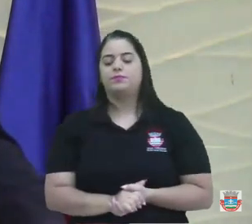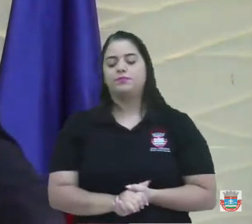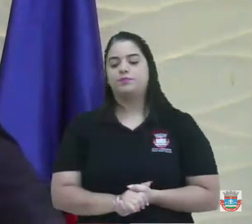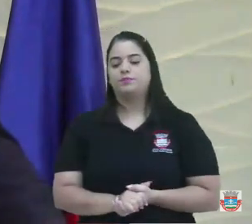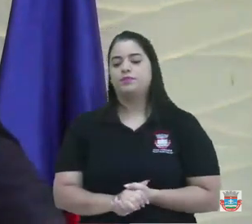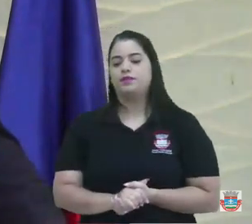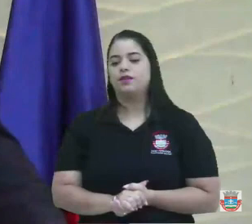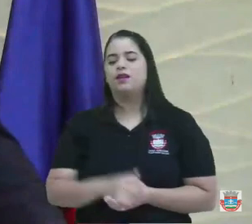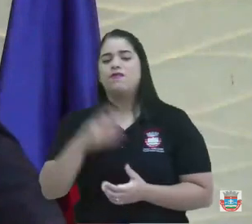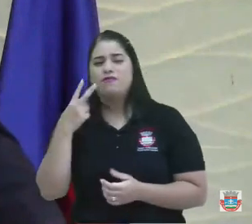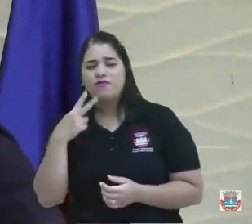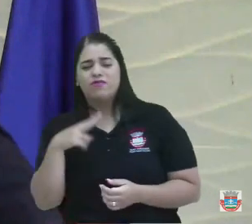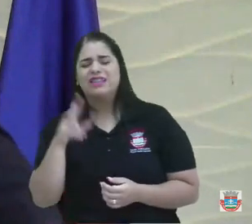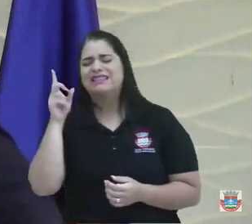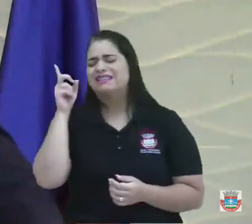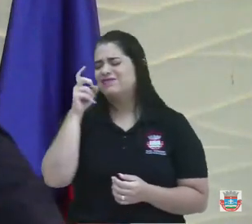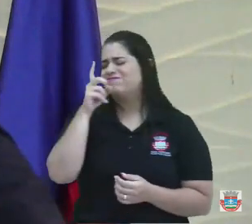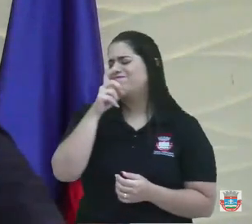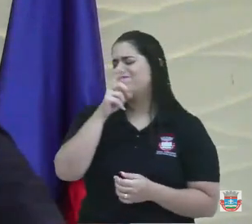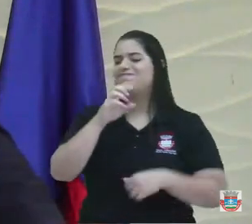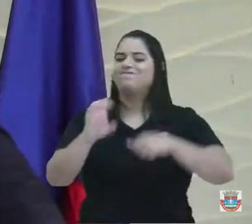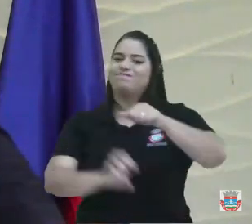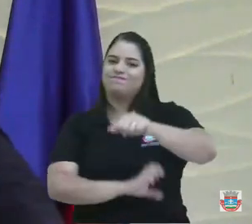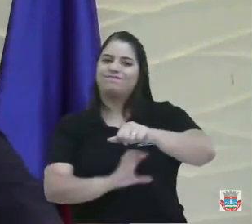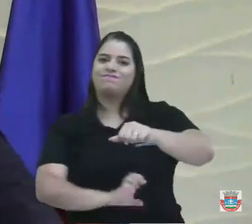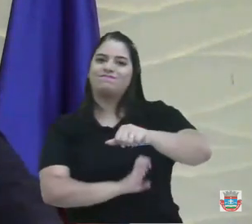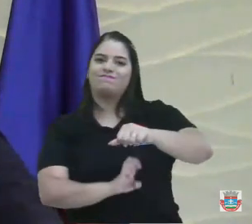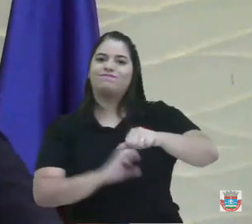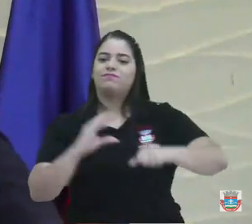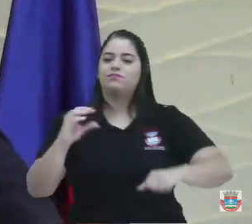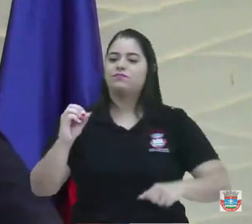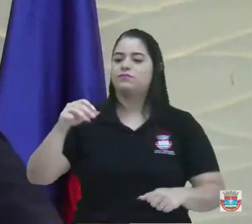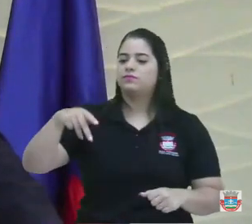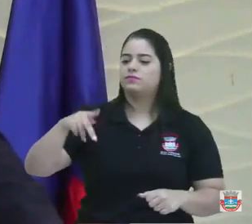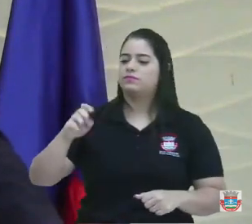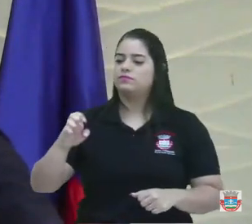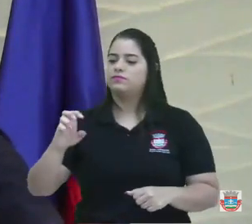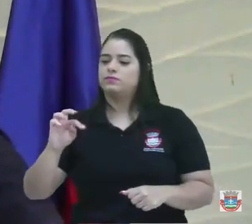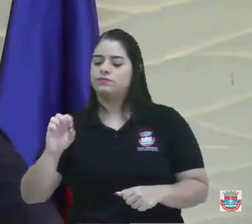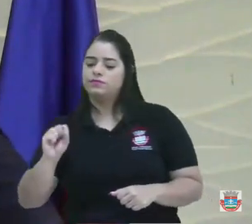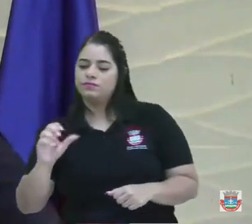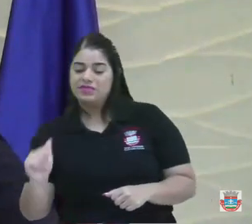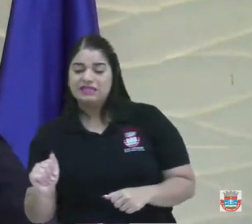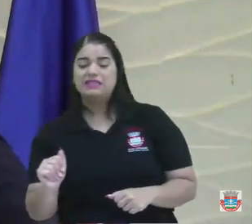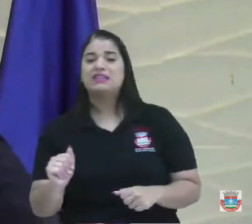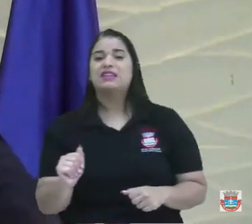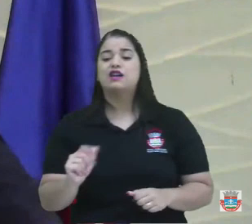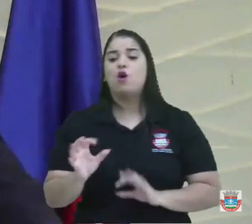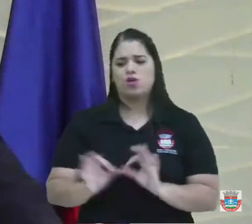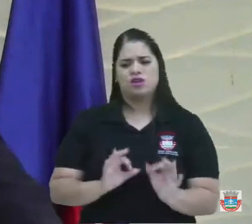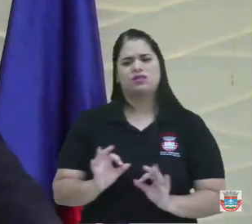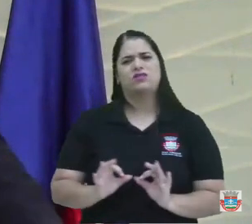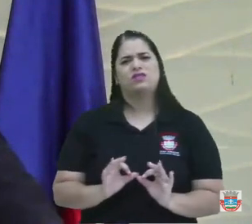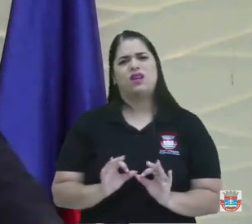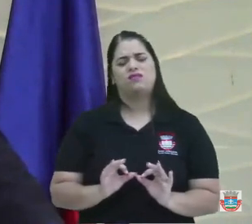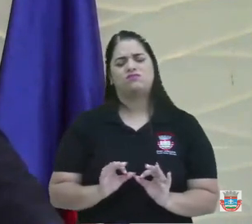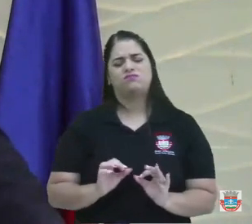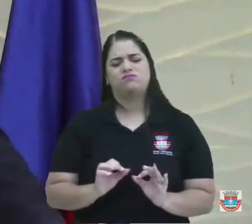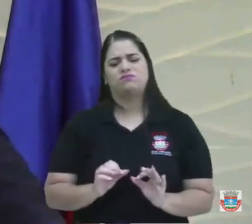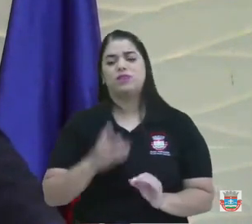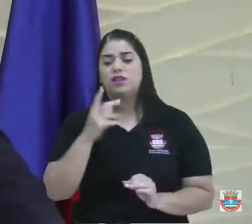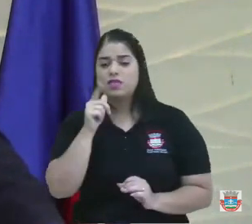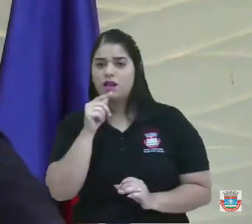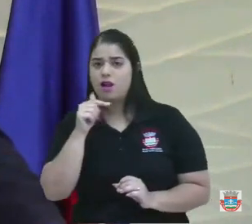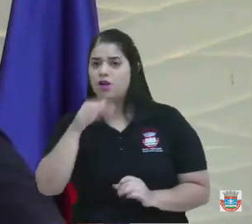tem visto lá a dificuldade da Compesa em levar novamente normalizar o abastecimento de água do nosso município,